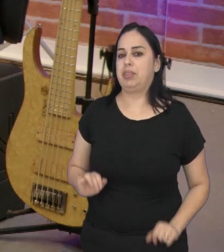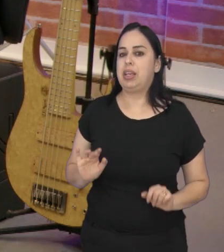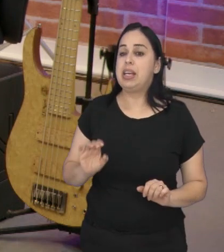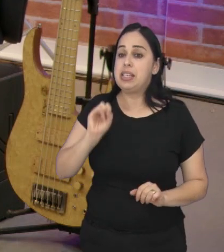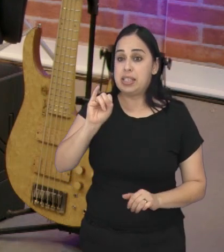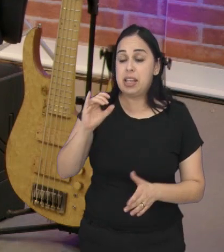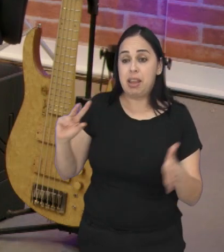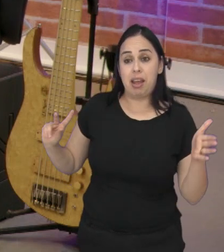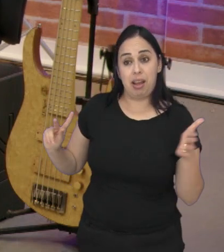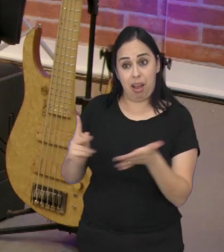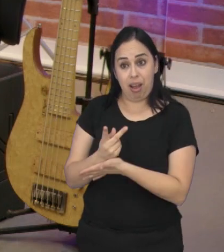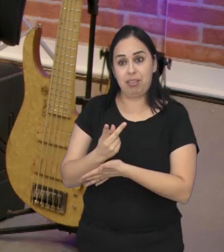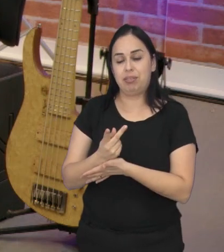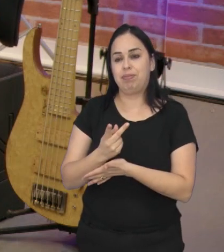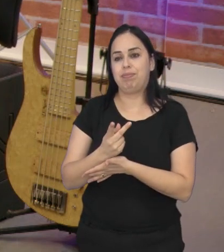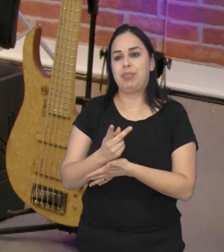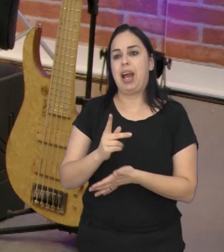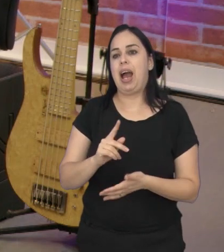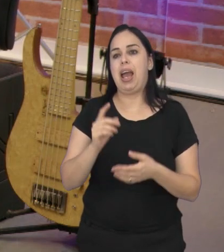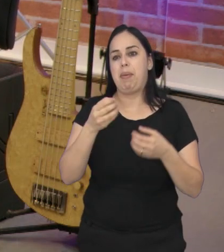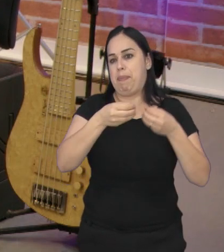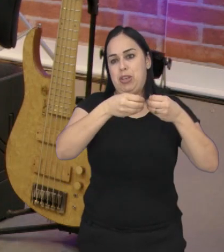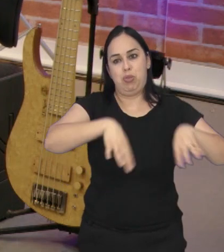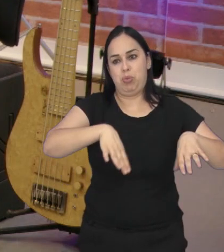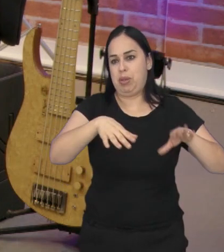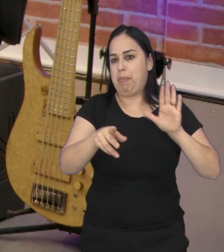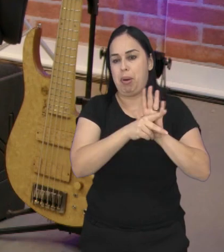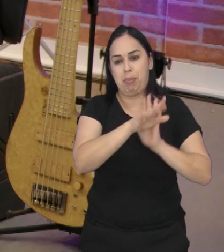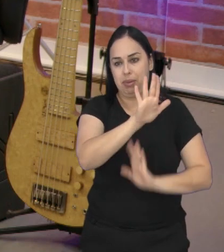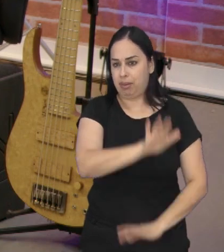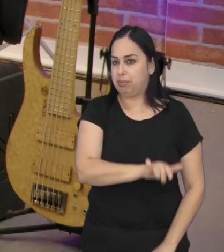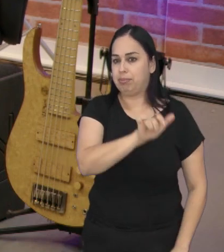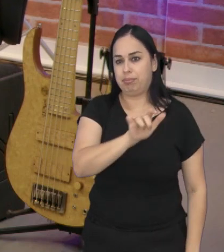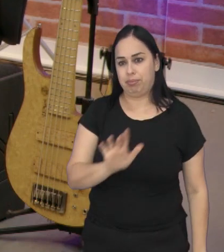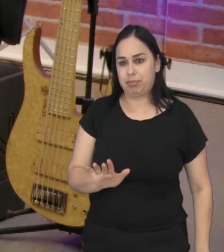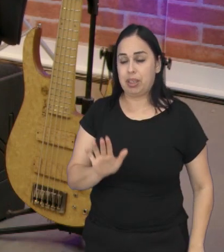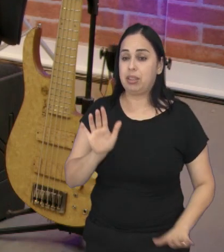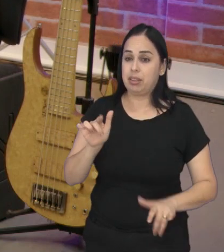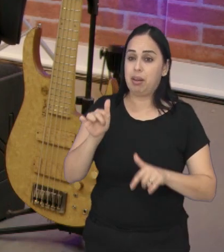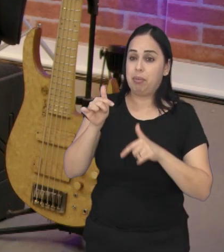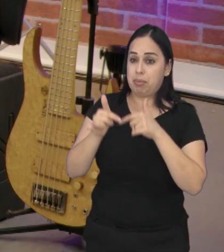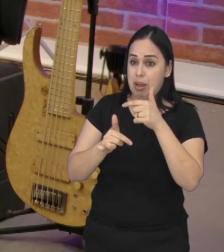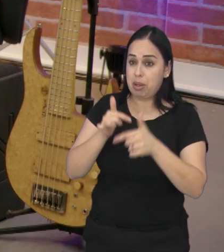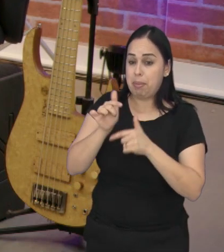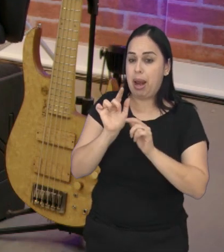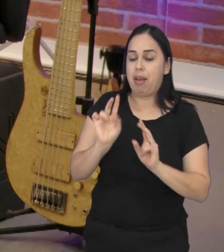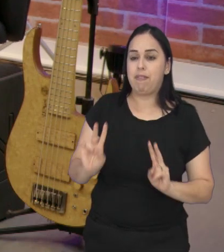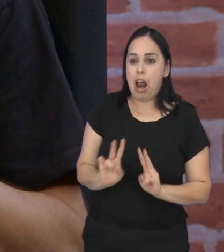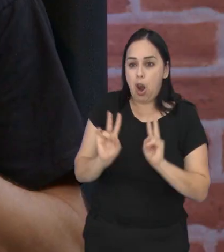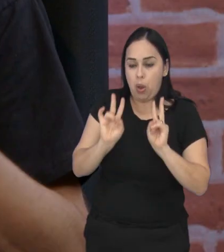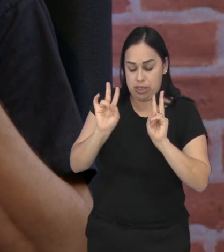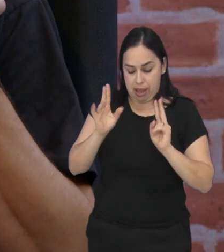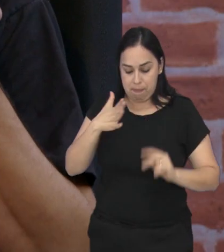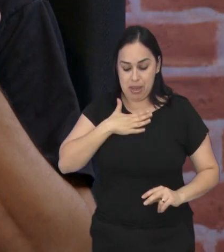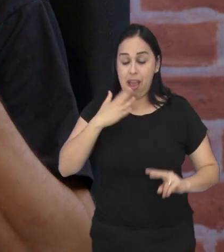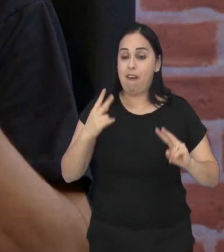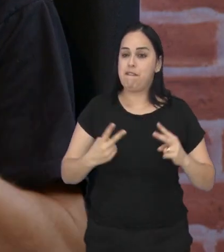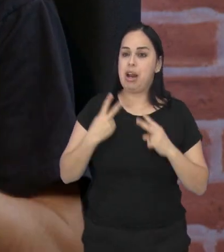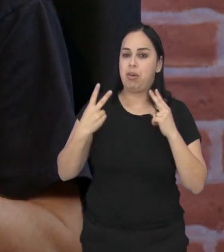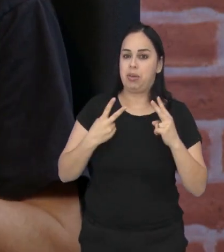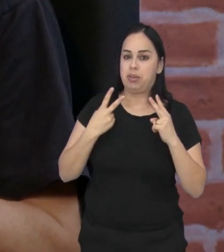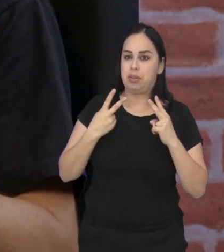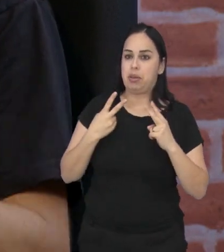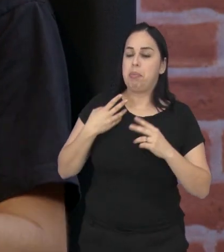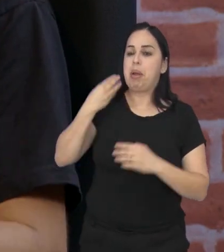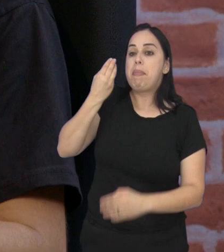E aí, quando dá errado, o cara acaba se queimando. Então, assim, o ideal é a gente trabalhar pela questão da valorização. Eu me valorizo pelo